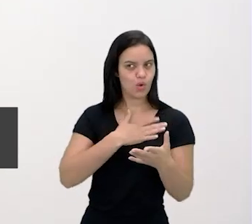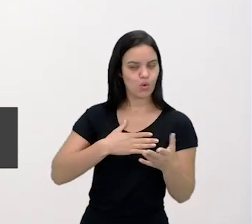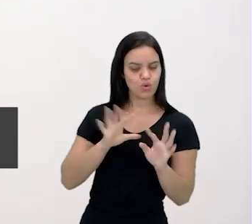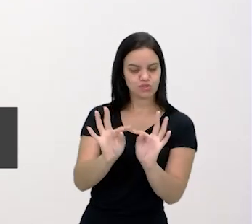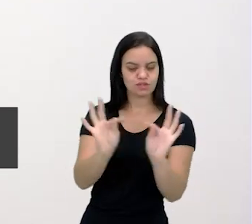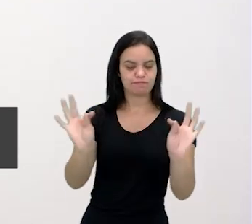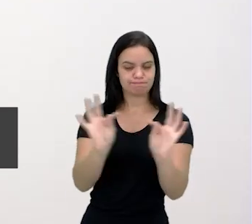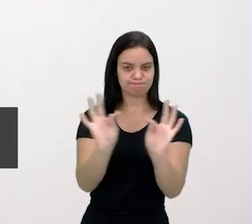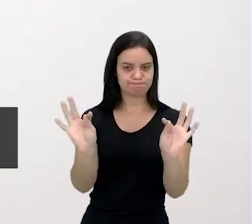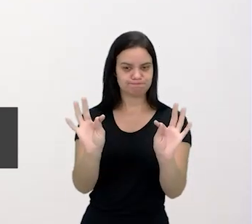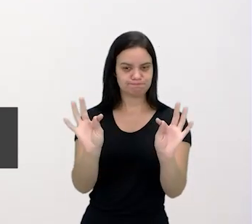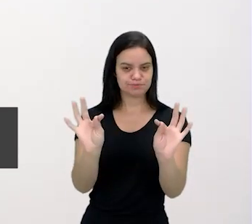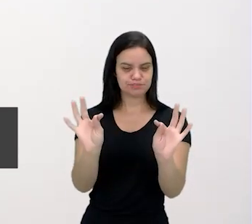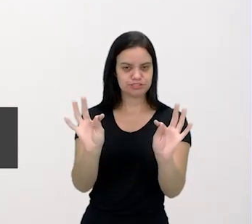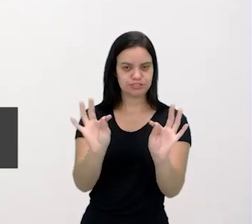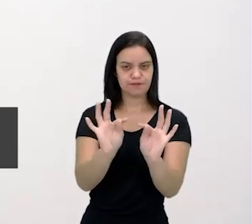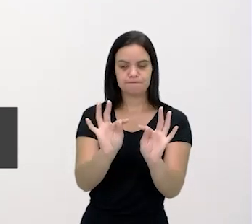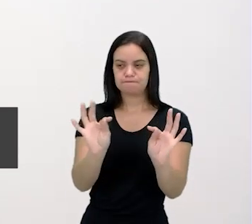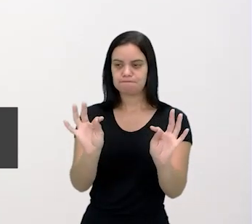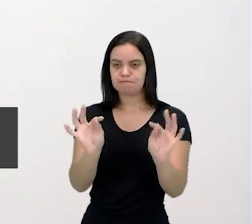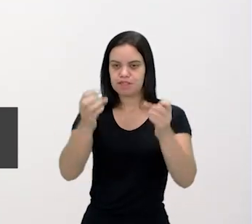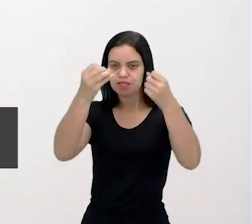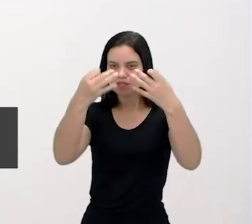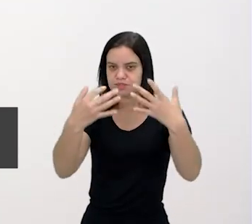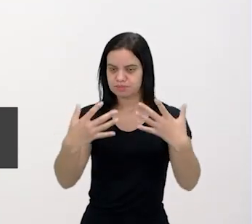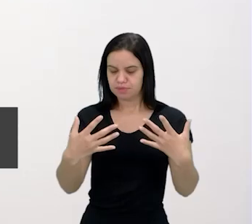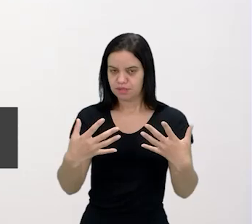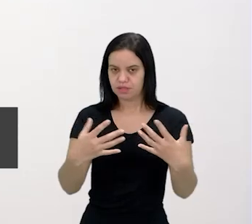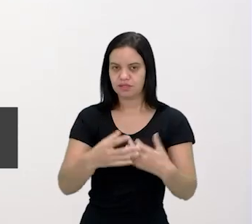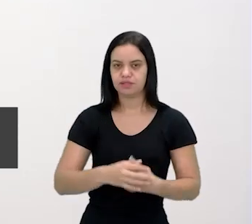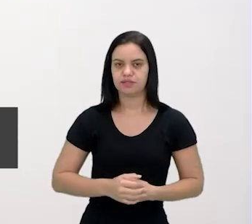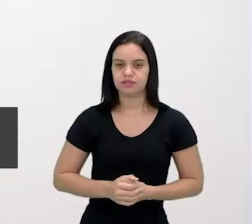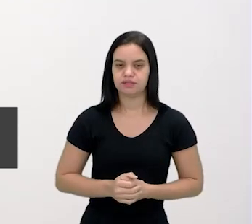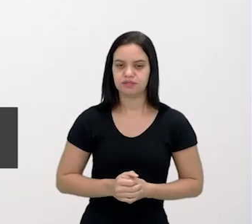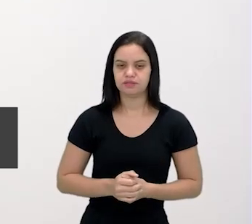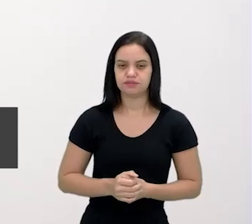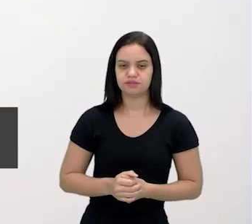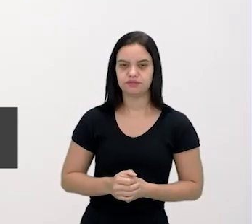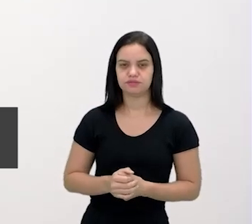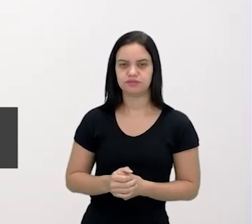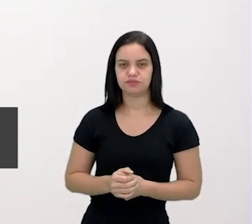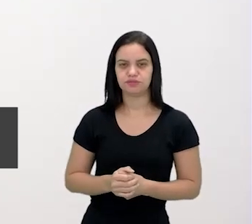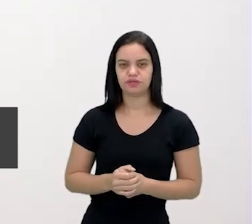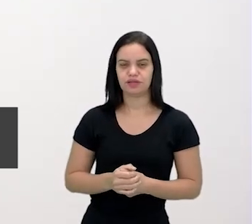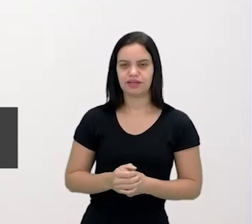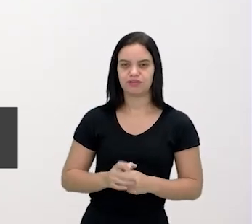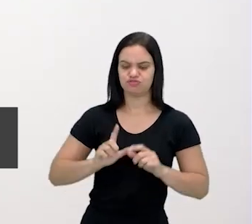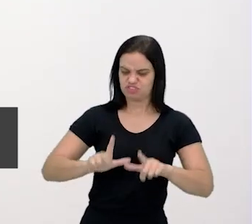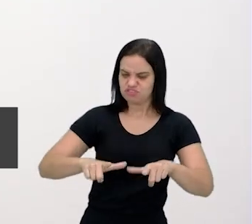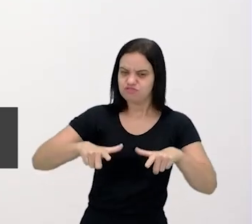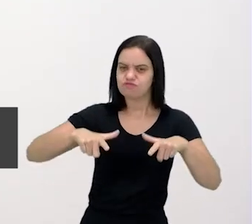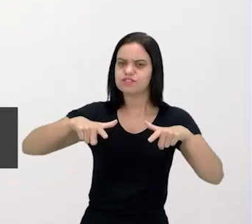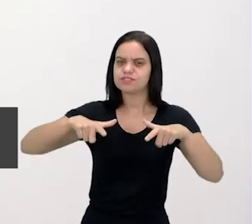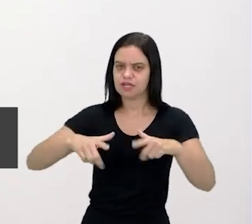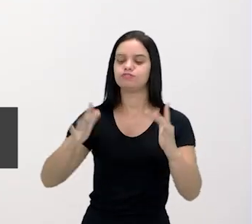frase da banda Teatro Mágico, os dispostos se